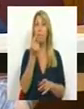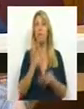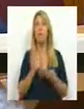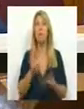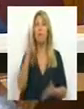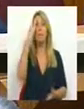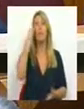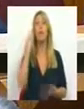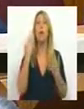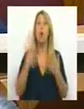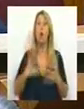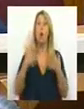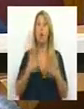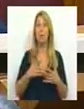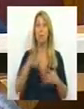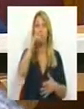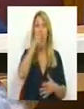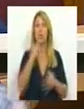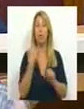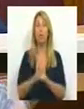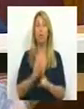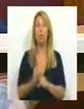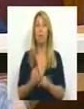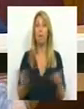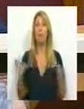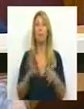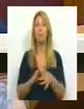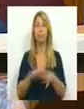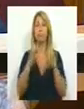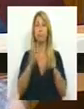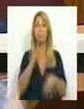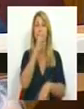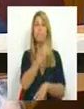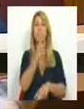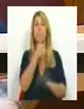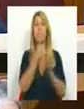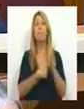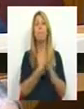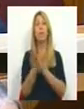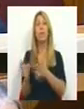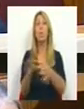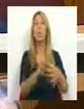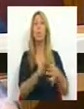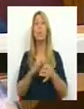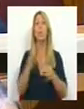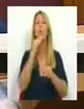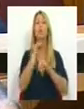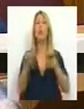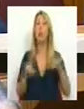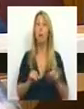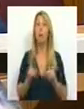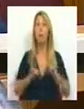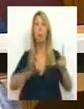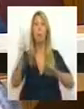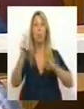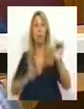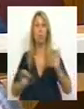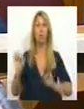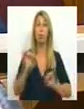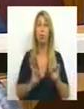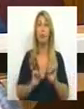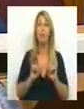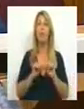previsto no orçamento do Ministério do Trabalho para a implementação das medidas da coesão territorial, para a mobilidade geográfica,